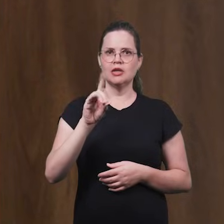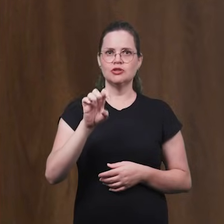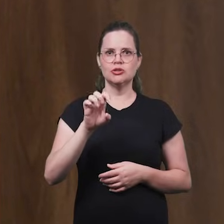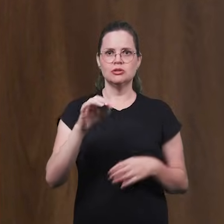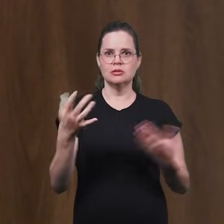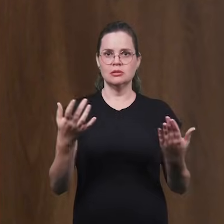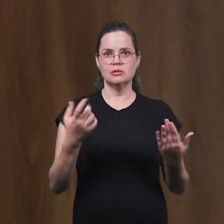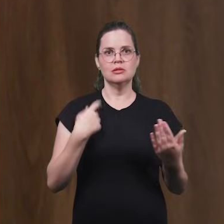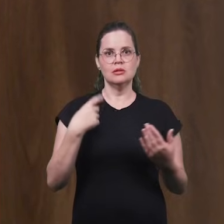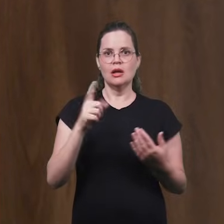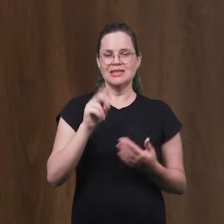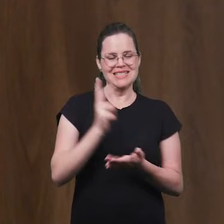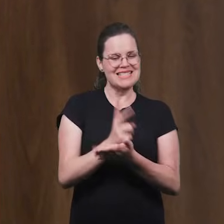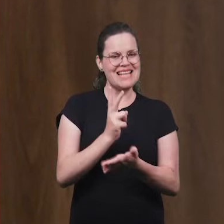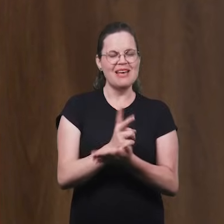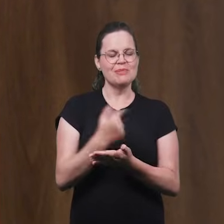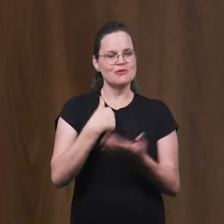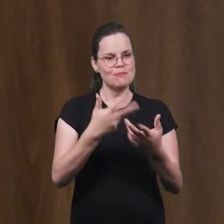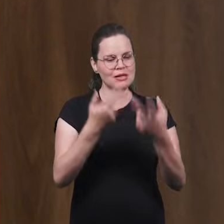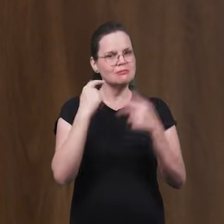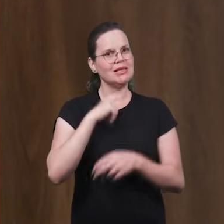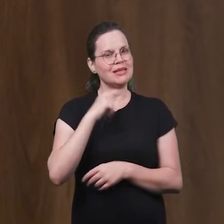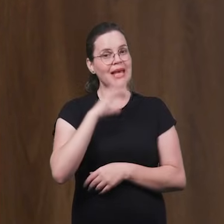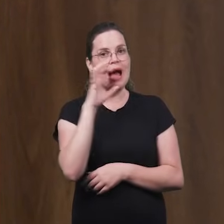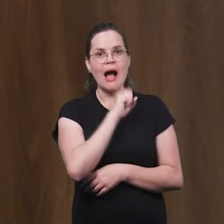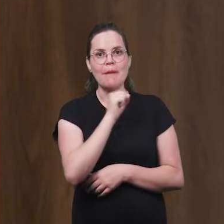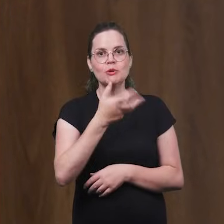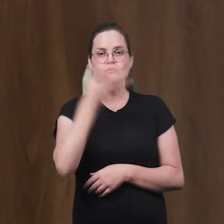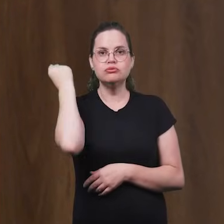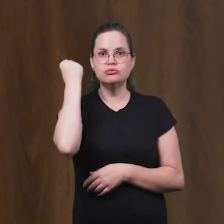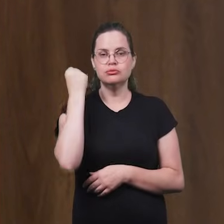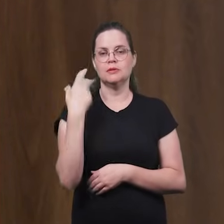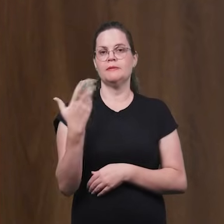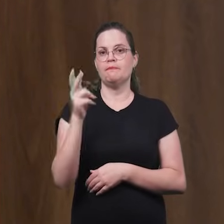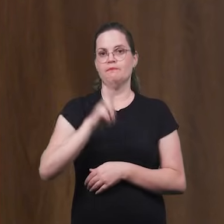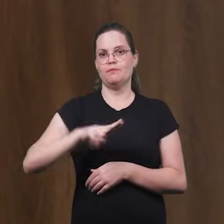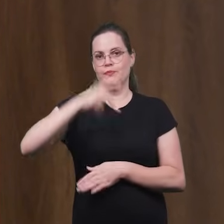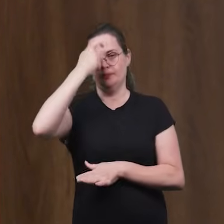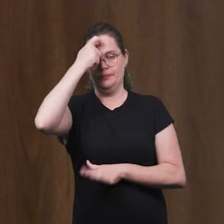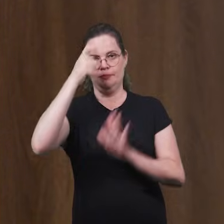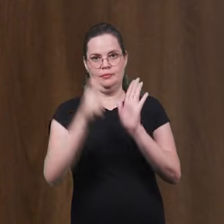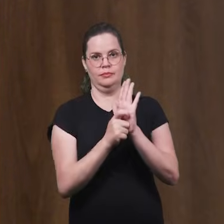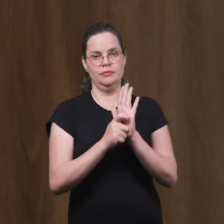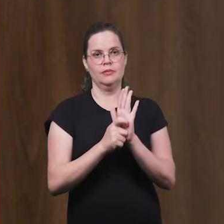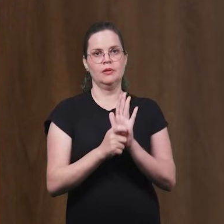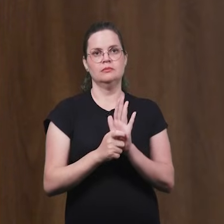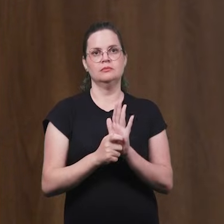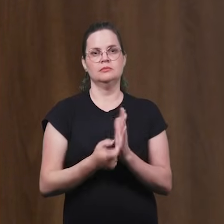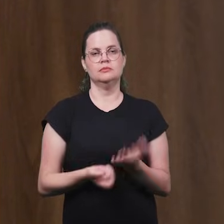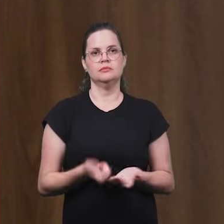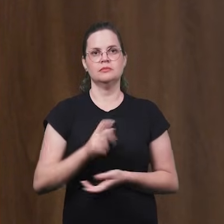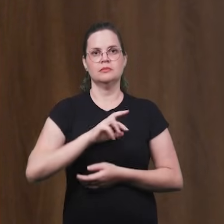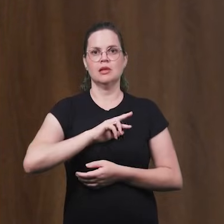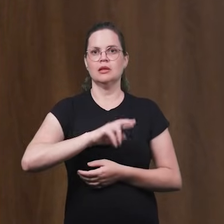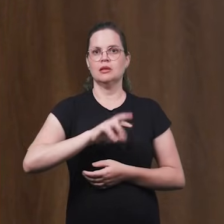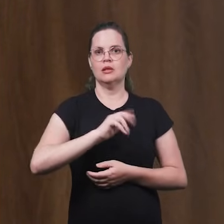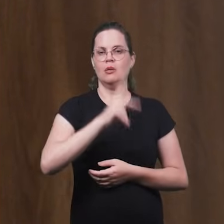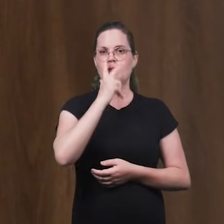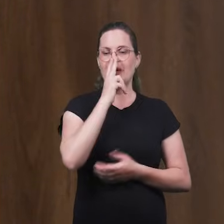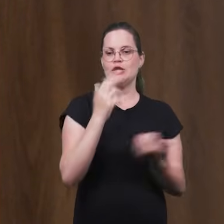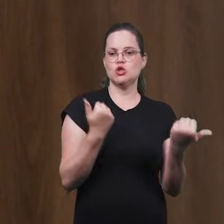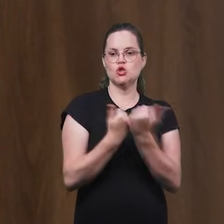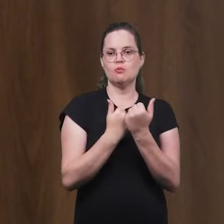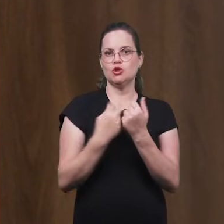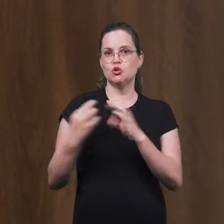fala de inteligência artificial. Ou seja, usar a inteligência artificial não é